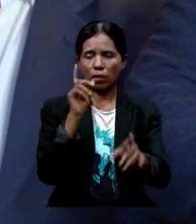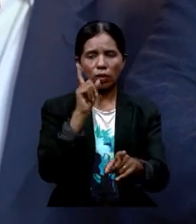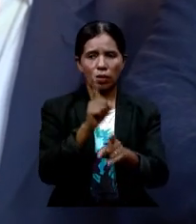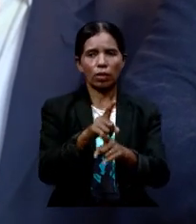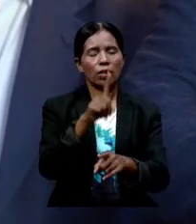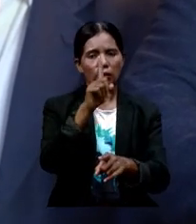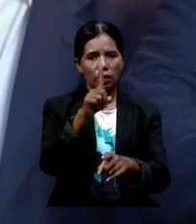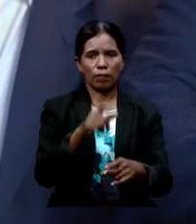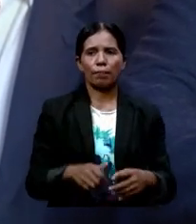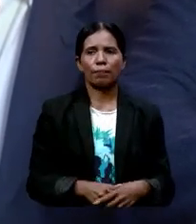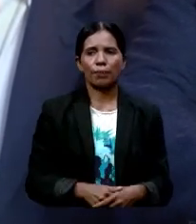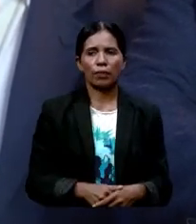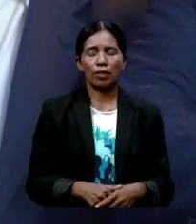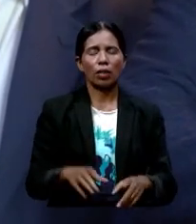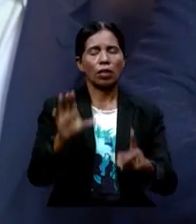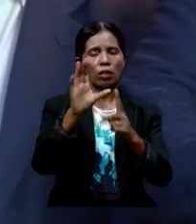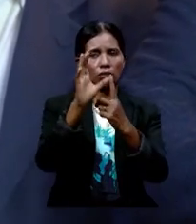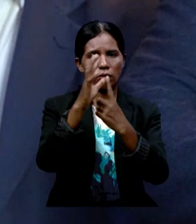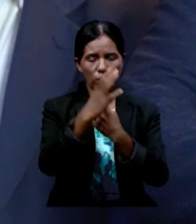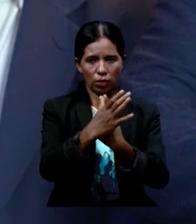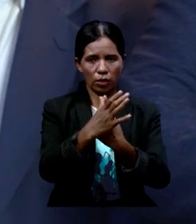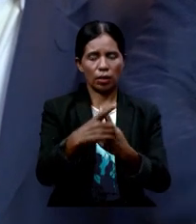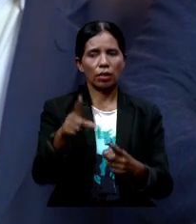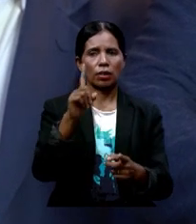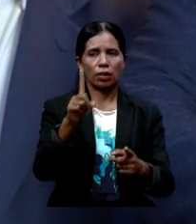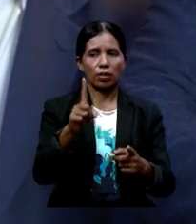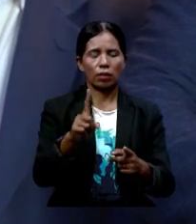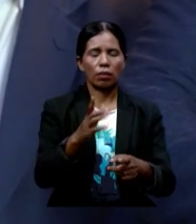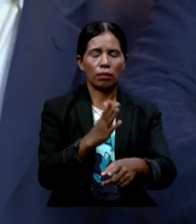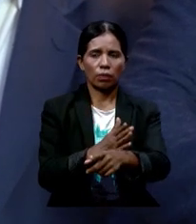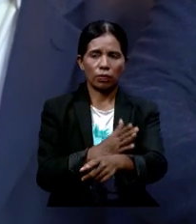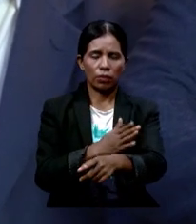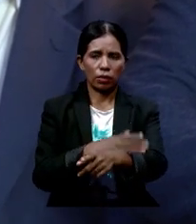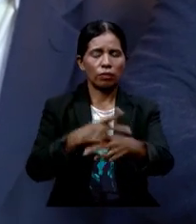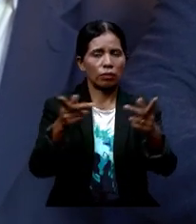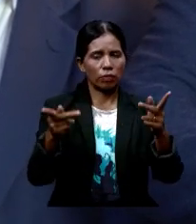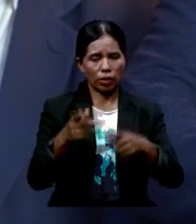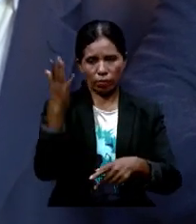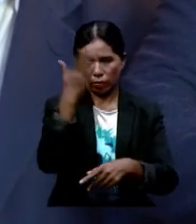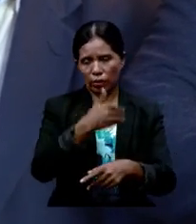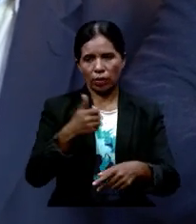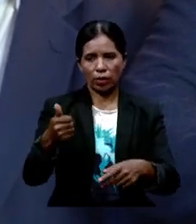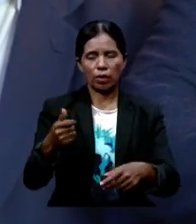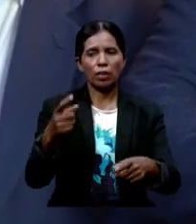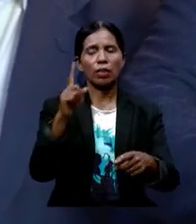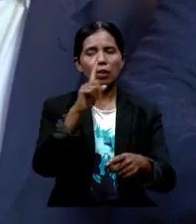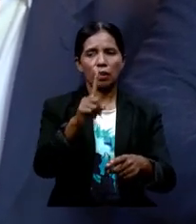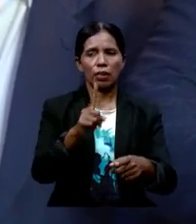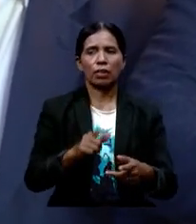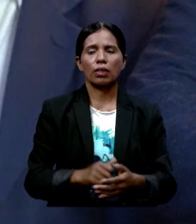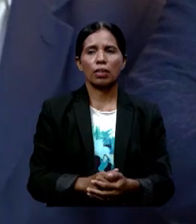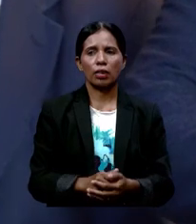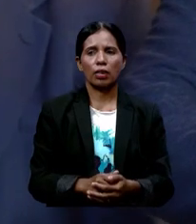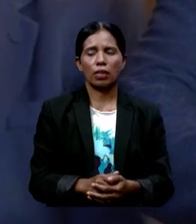da MACA arte e cultura, e da MACA promoção turismo, e da MACA